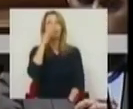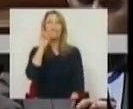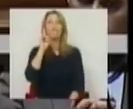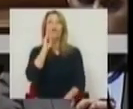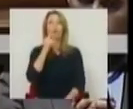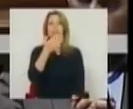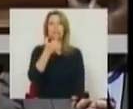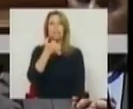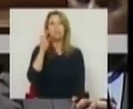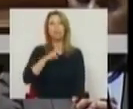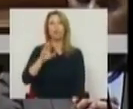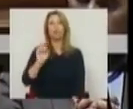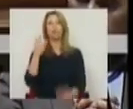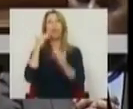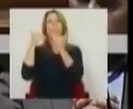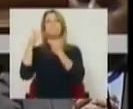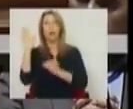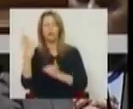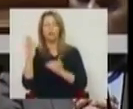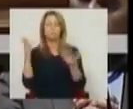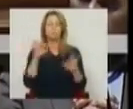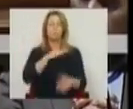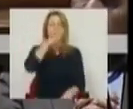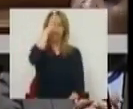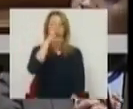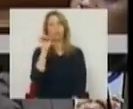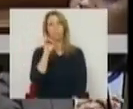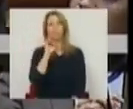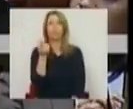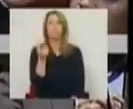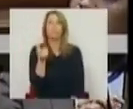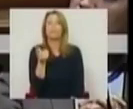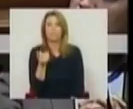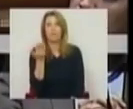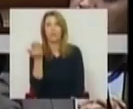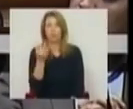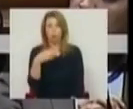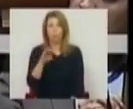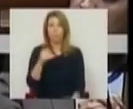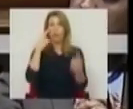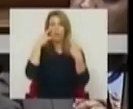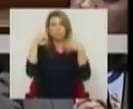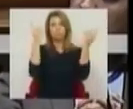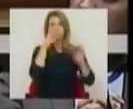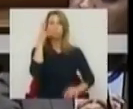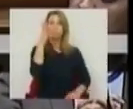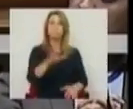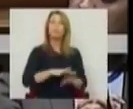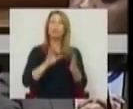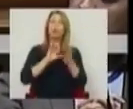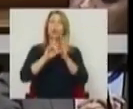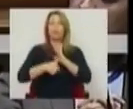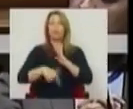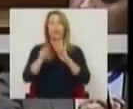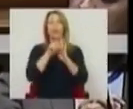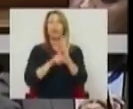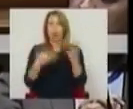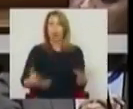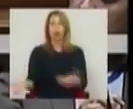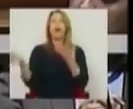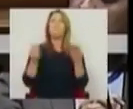euros. Sr. Ministro, o envelope financeiro que o Partido Socialista anuncia para o projeto, no projeto de resolução que